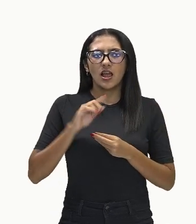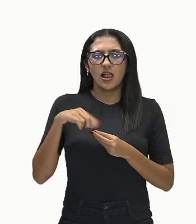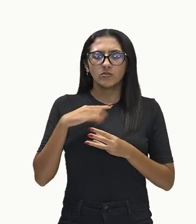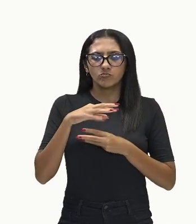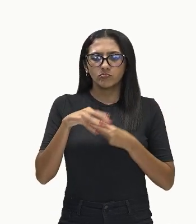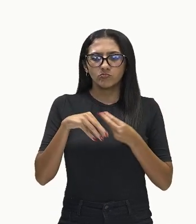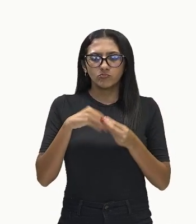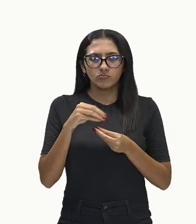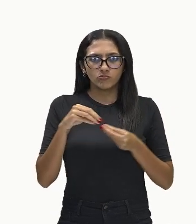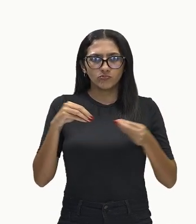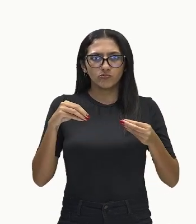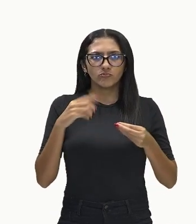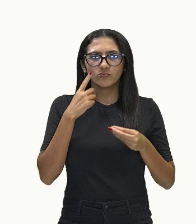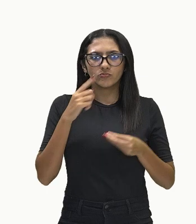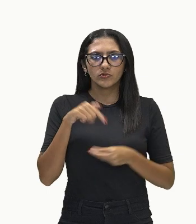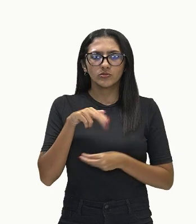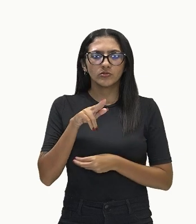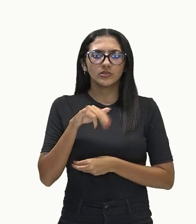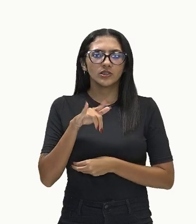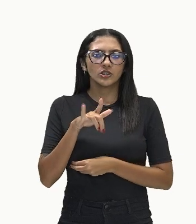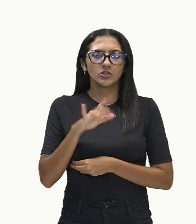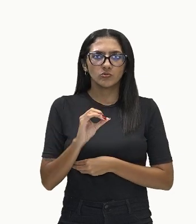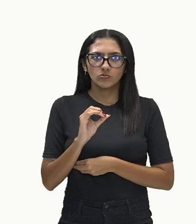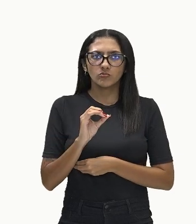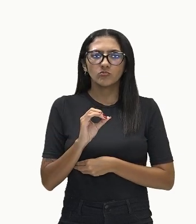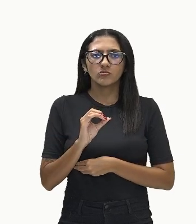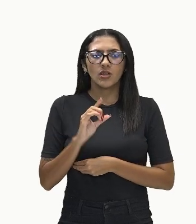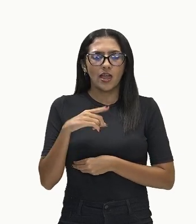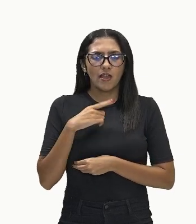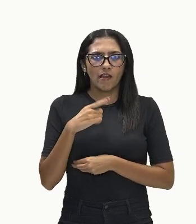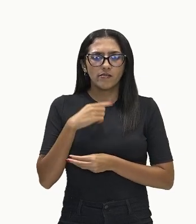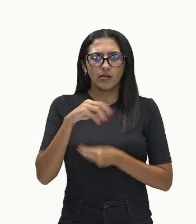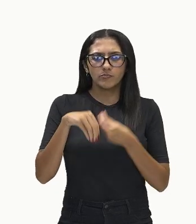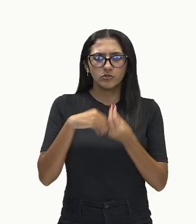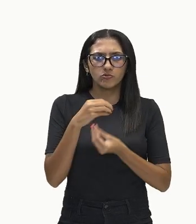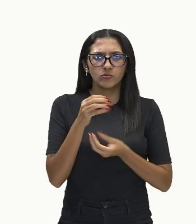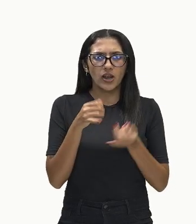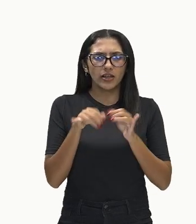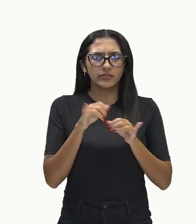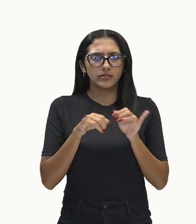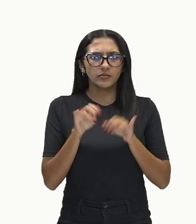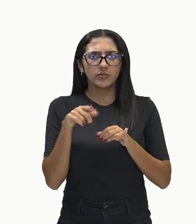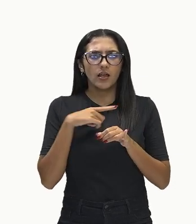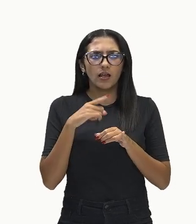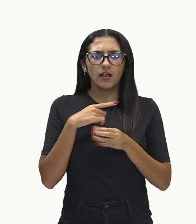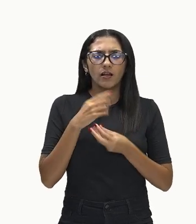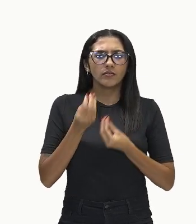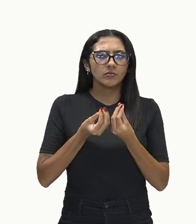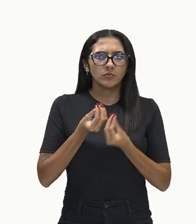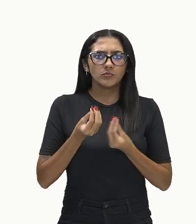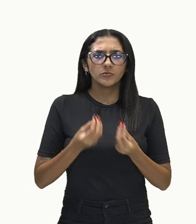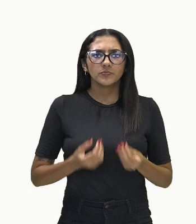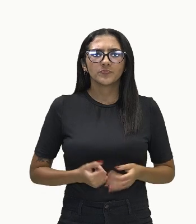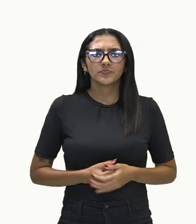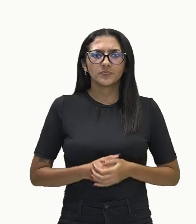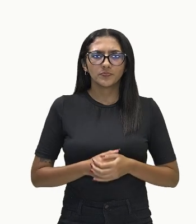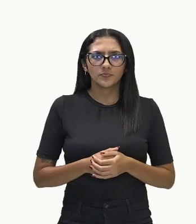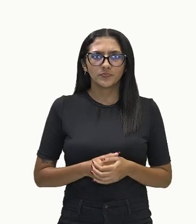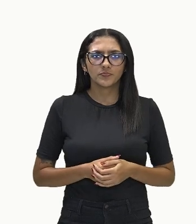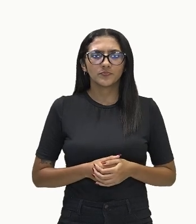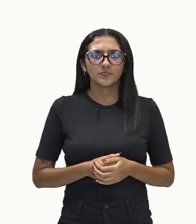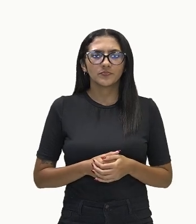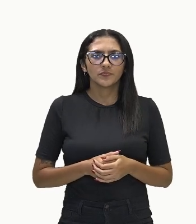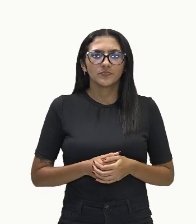em quilo. Esse processo químico é através do quê? Do fígado.